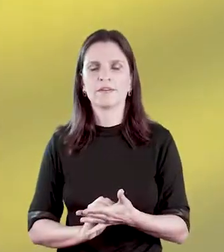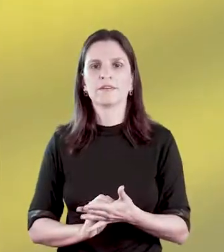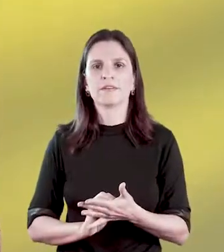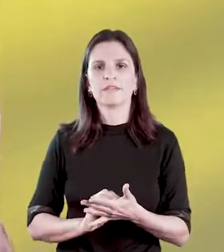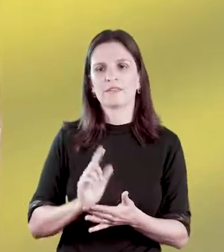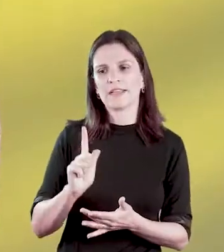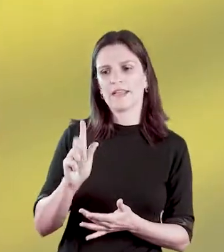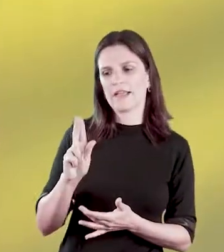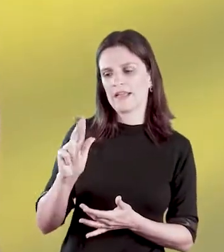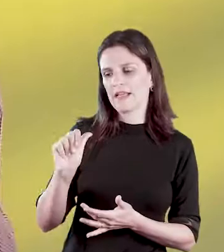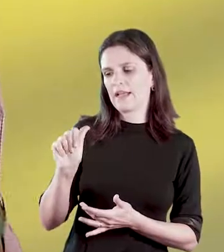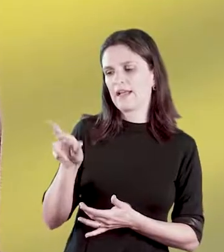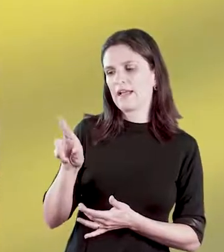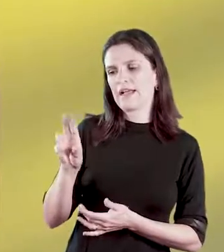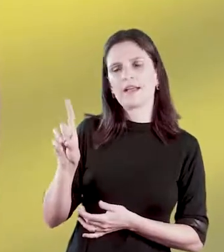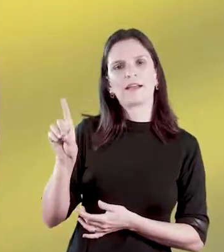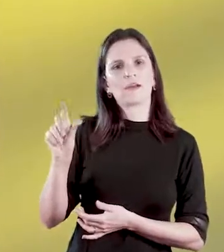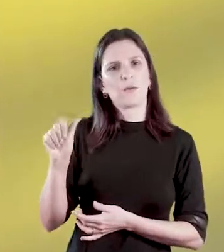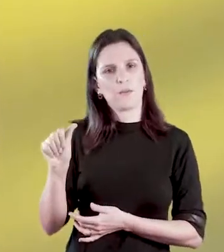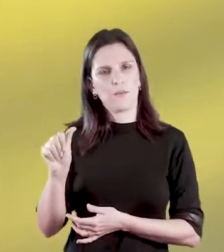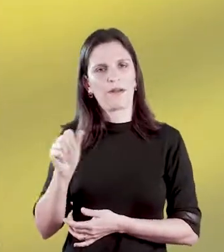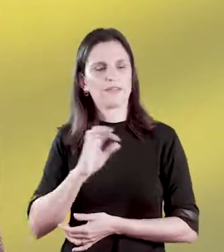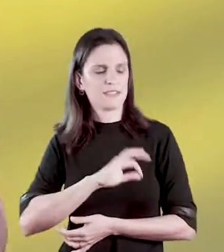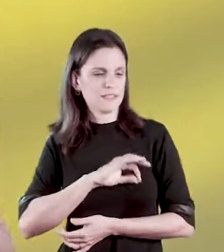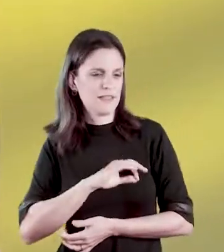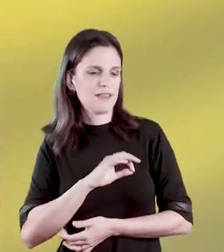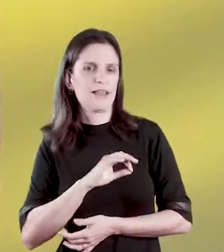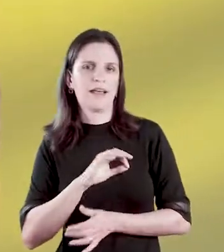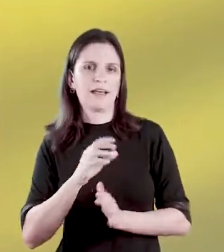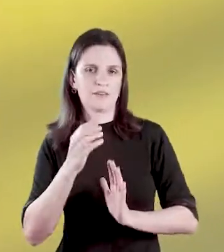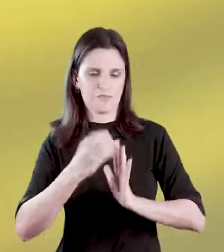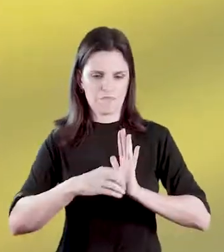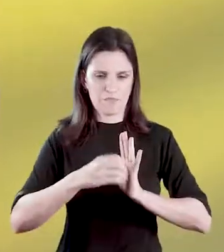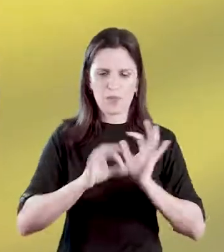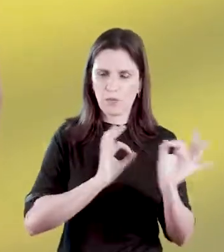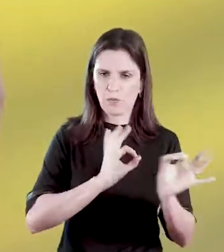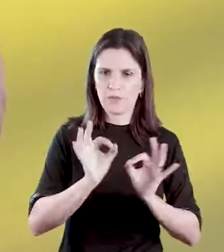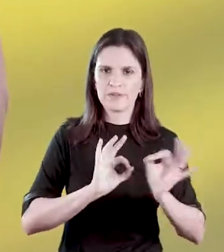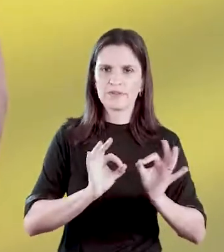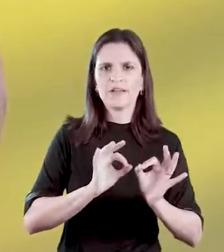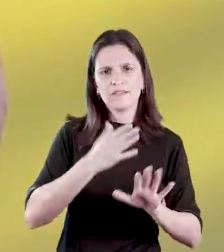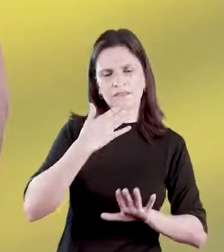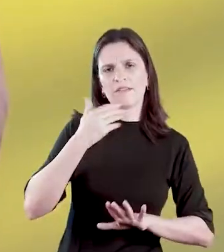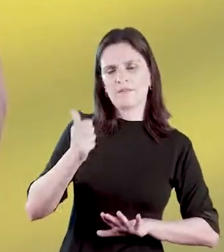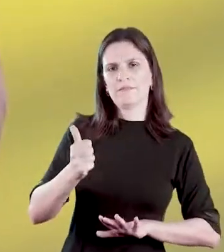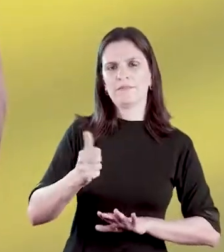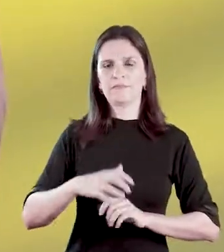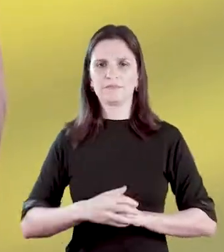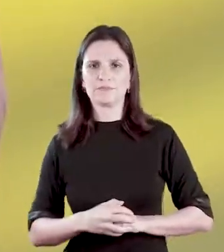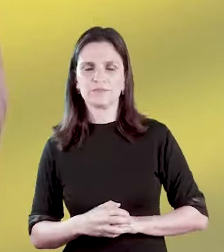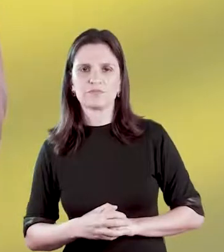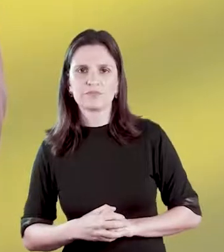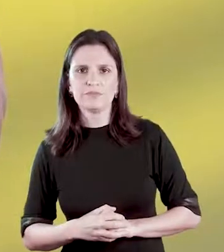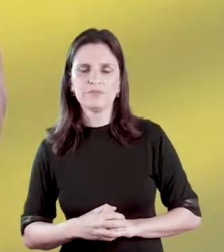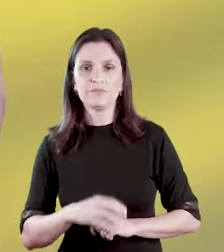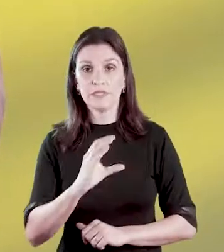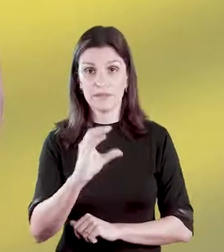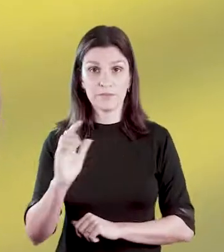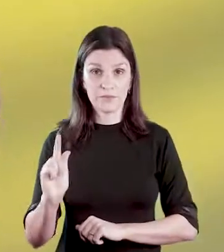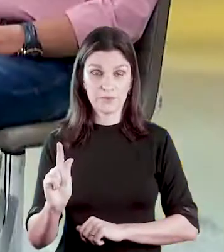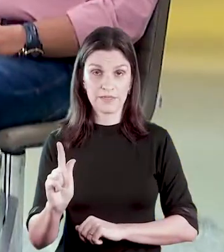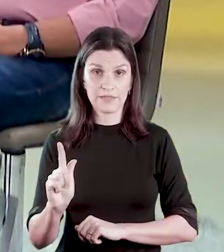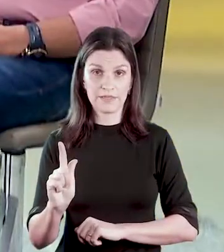Vou praticar salário vai melhorar salário vai convocar mais guarda vai melhorar aí eu acho Campo Grande precisa de